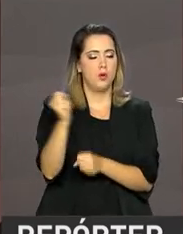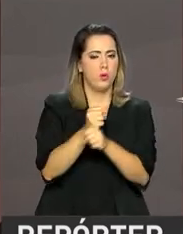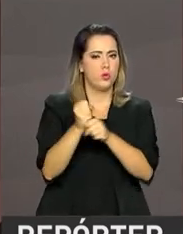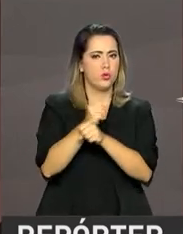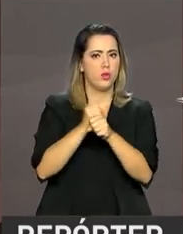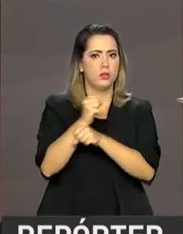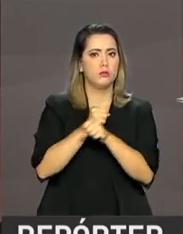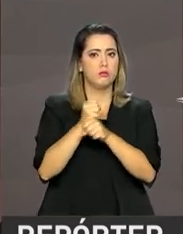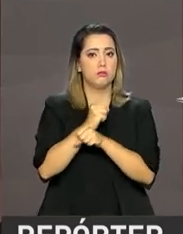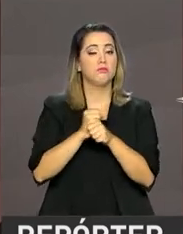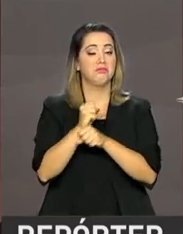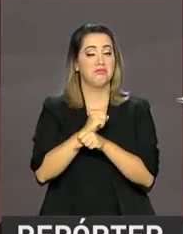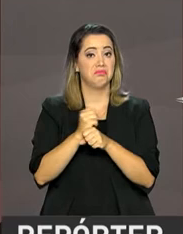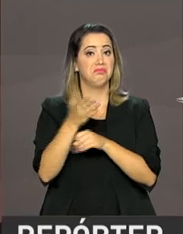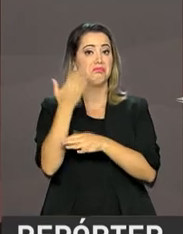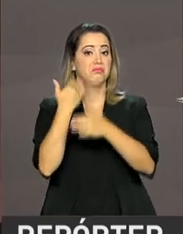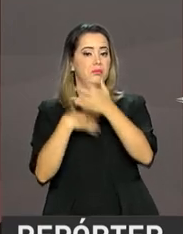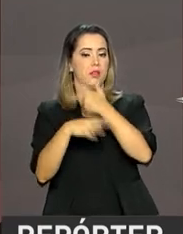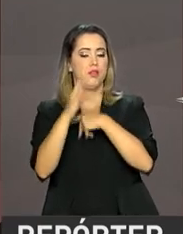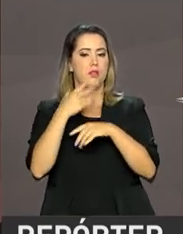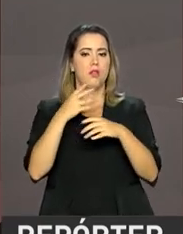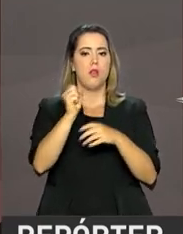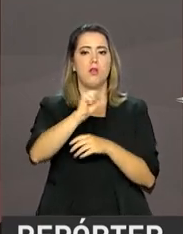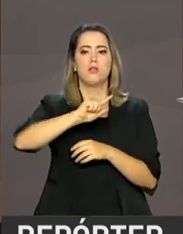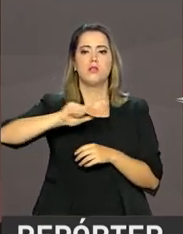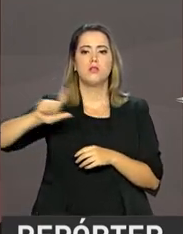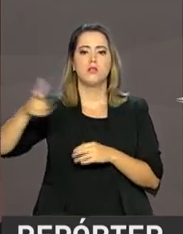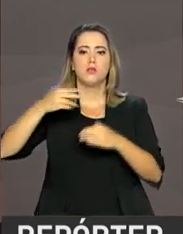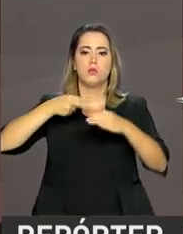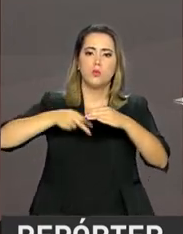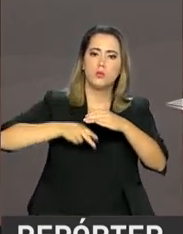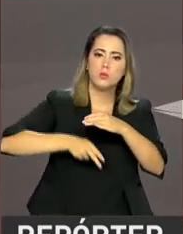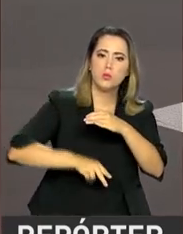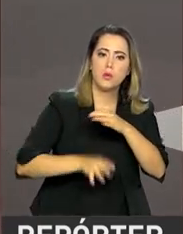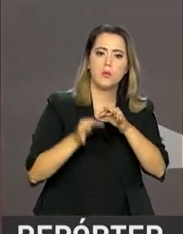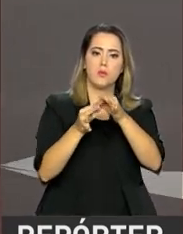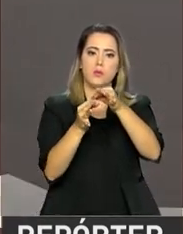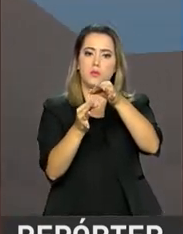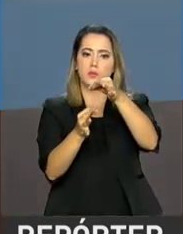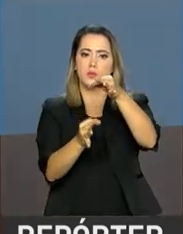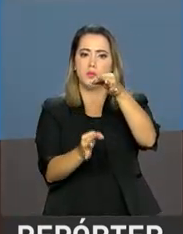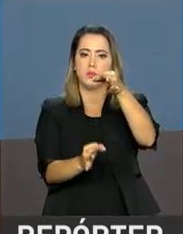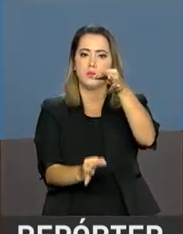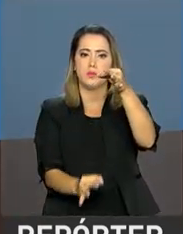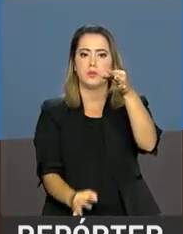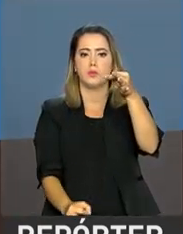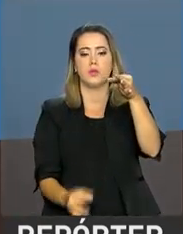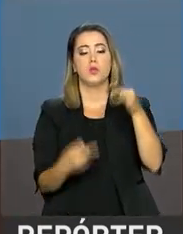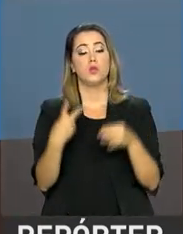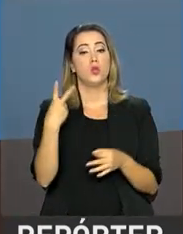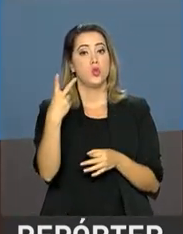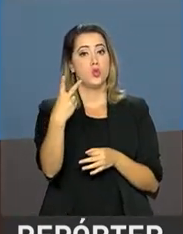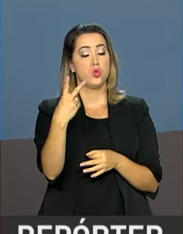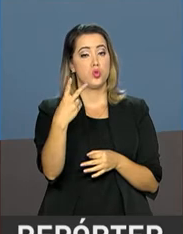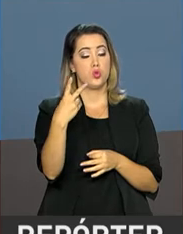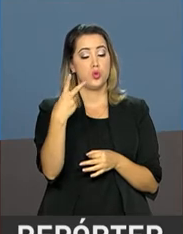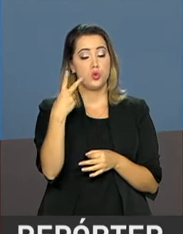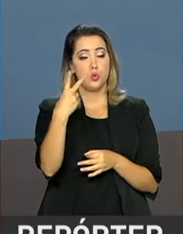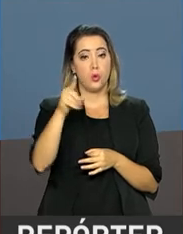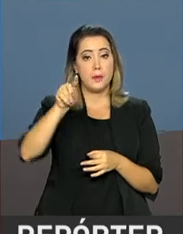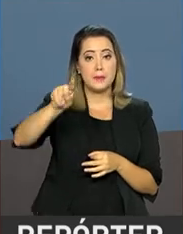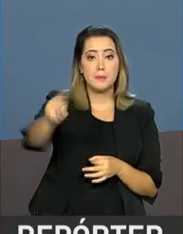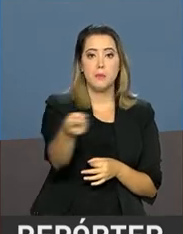locais esta camada de sal pode chegar a mais de dois mil metros de espessura descoberto em 2006